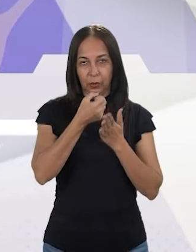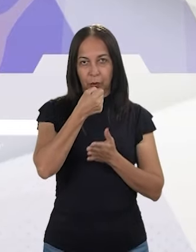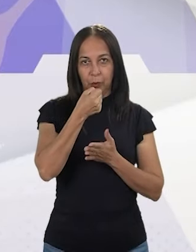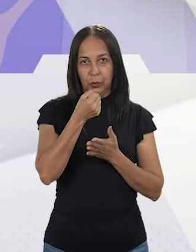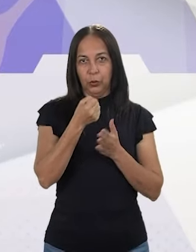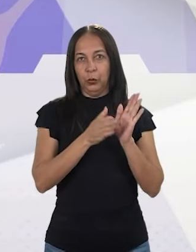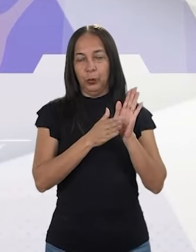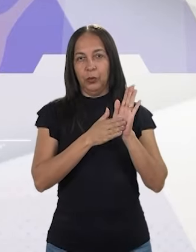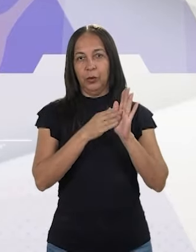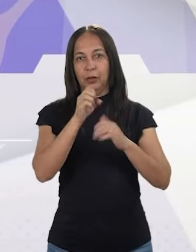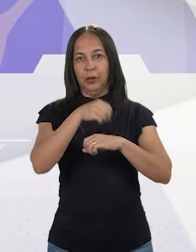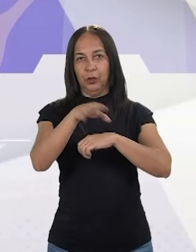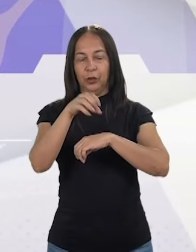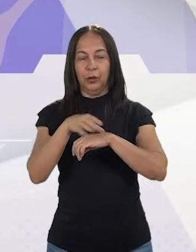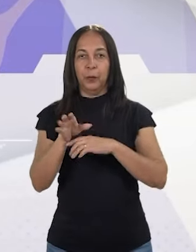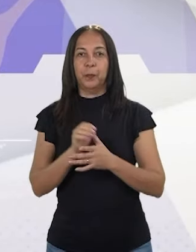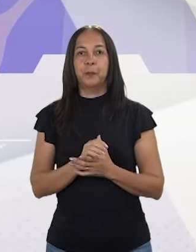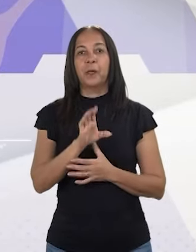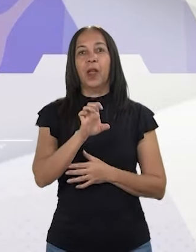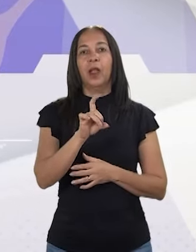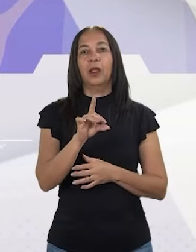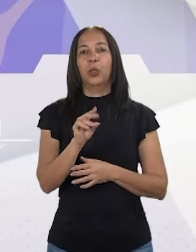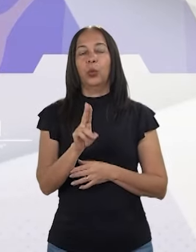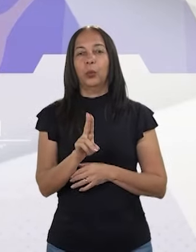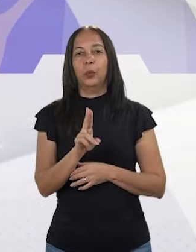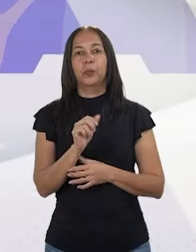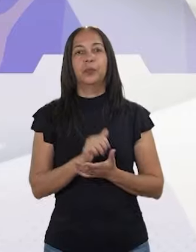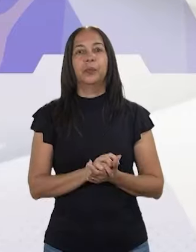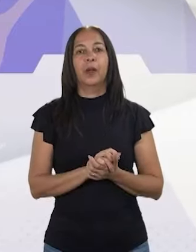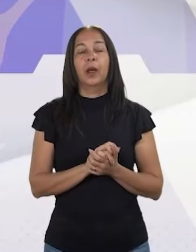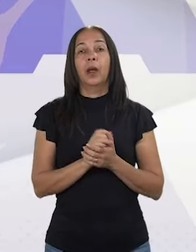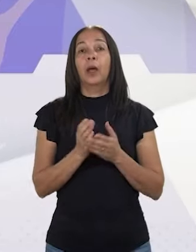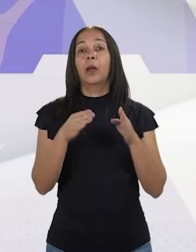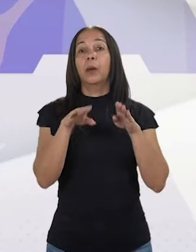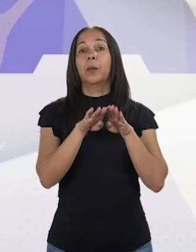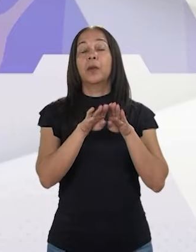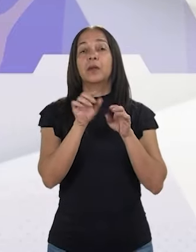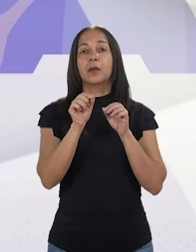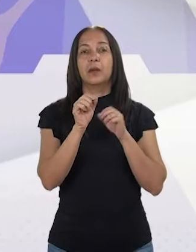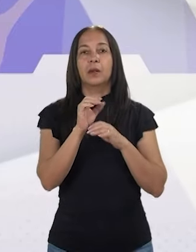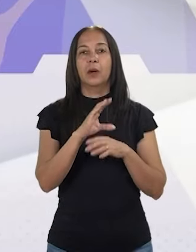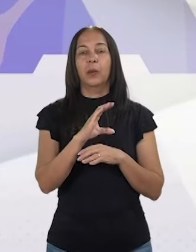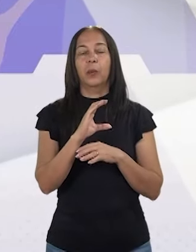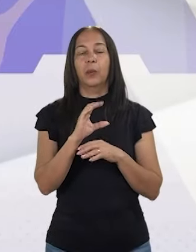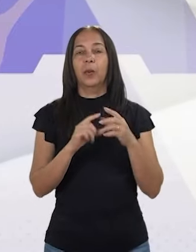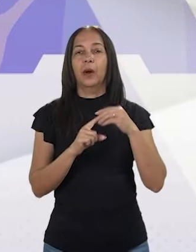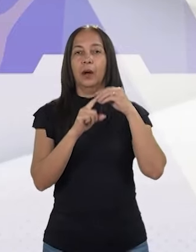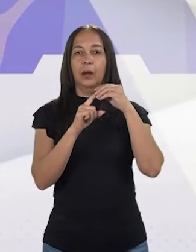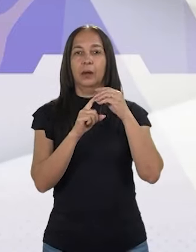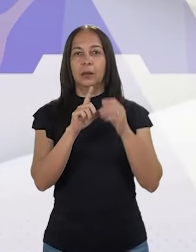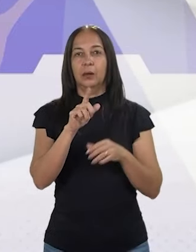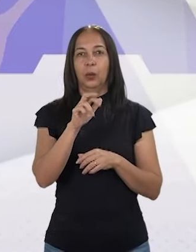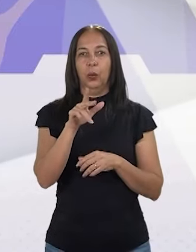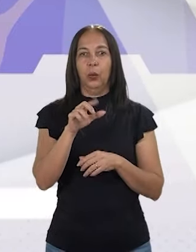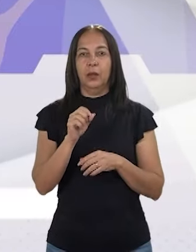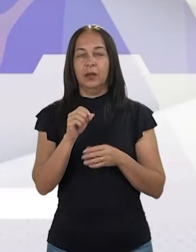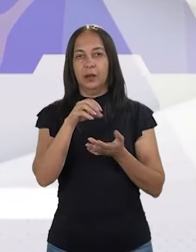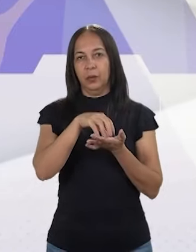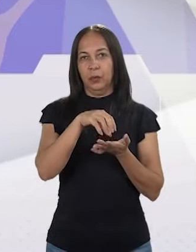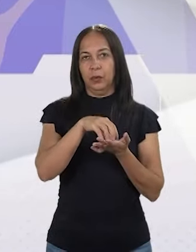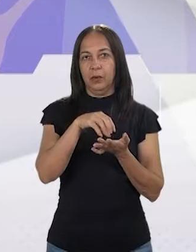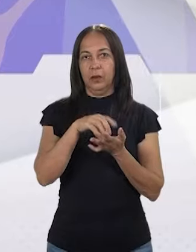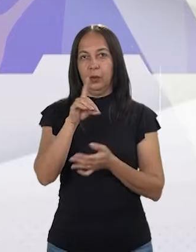estudantes de Jornalismo do projeto de extensão é do kdh é do comunicação e direitos humanos na mídia numa parceria com a cátedra luí Beltrão